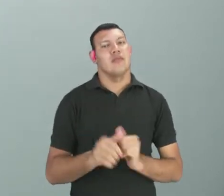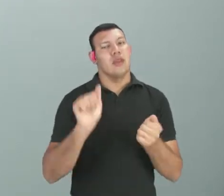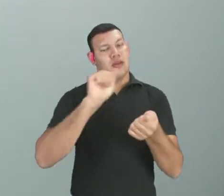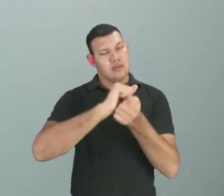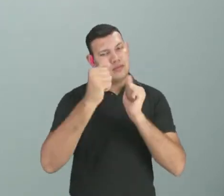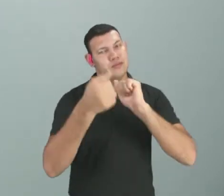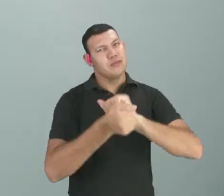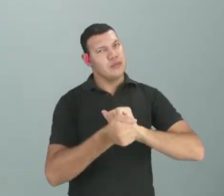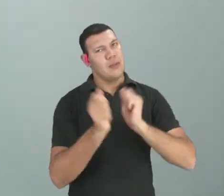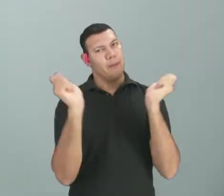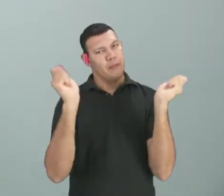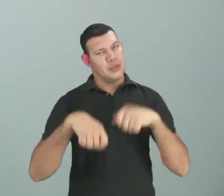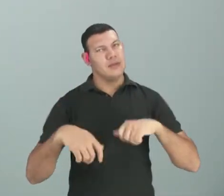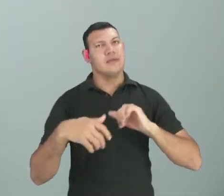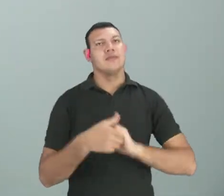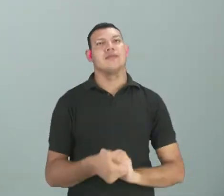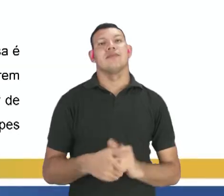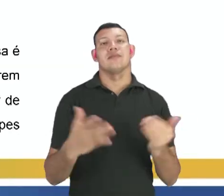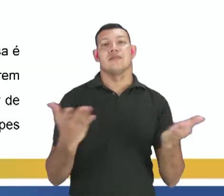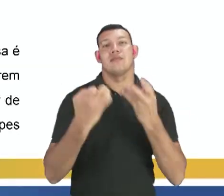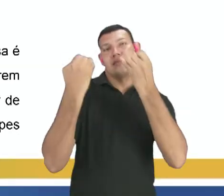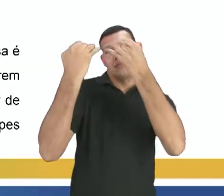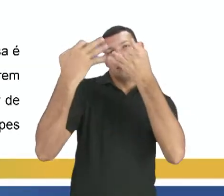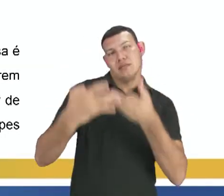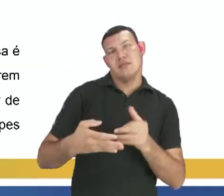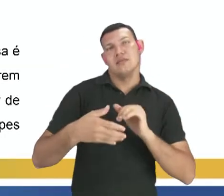né? Vamos falar um pouquinho sobre o sumô agora.